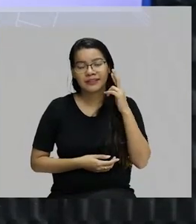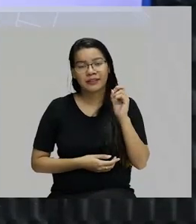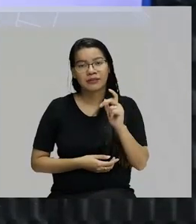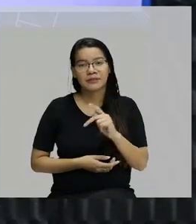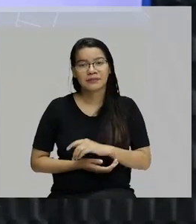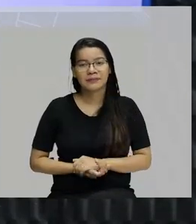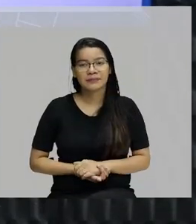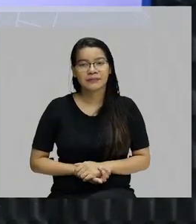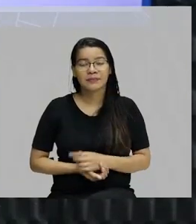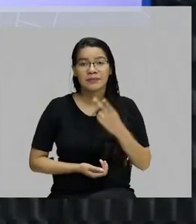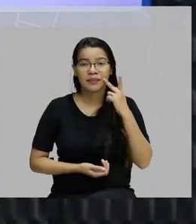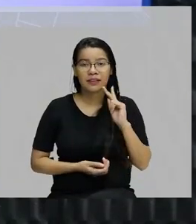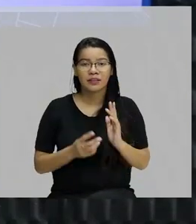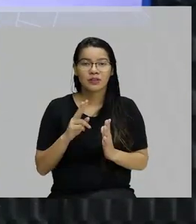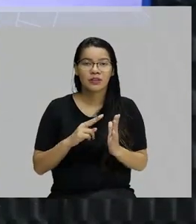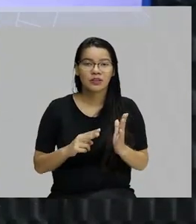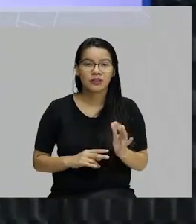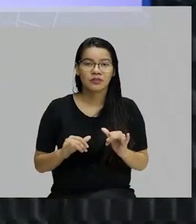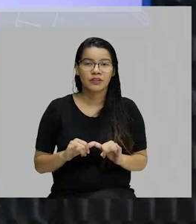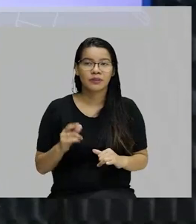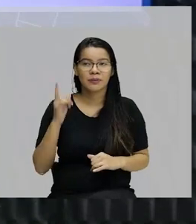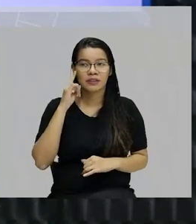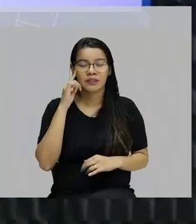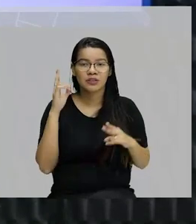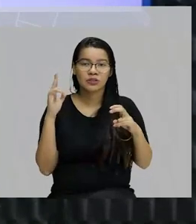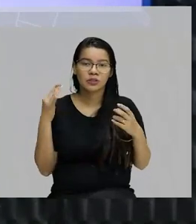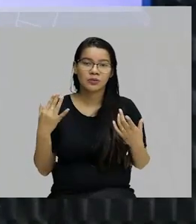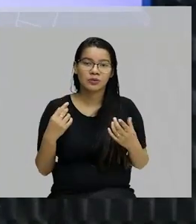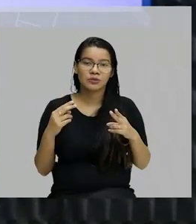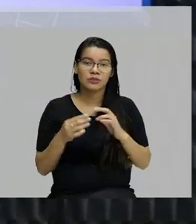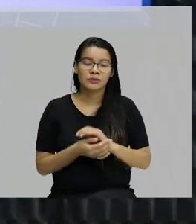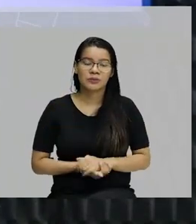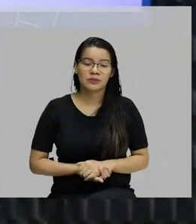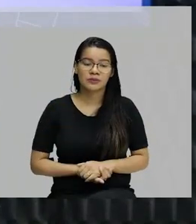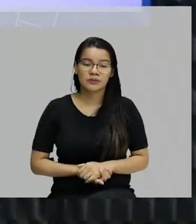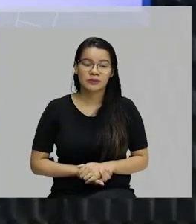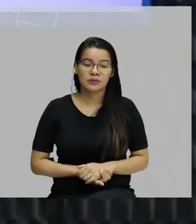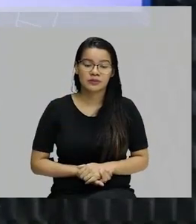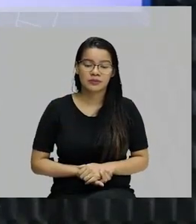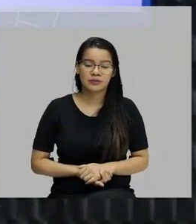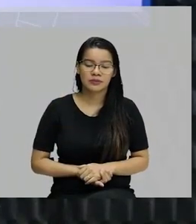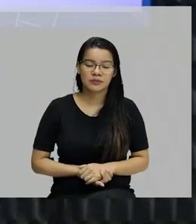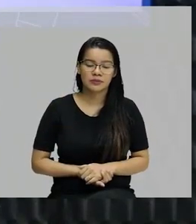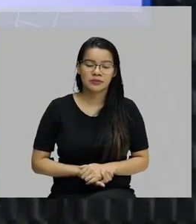uma reflexão para que o leitor fique pensando sobre determinado tema